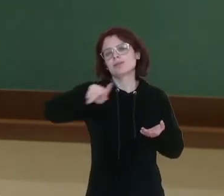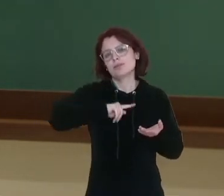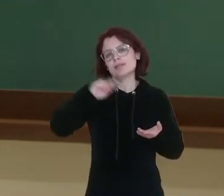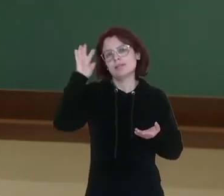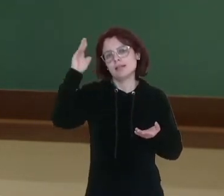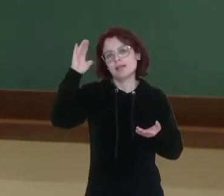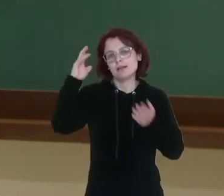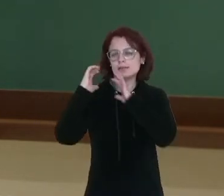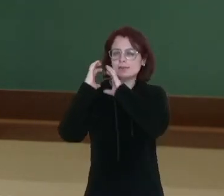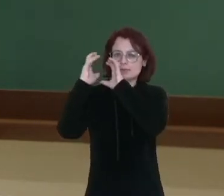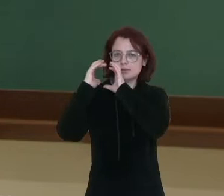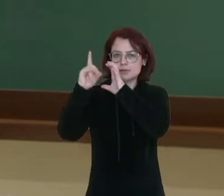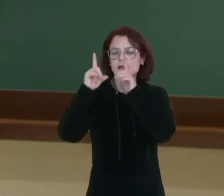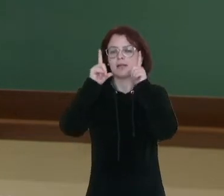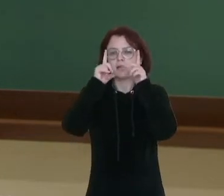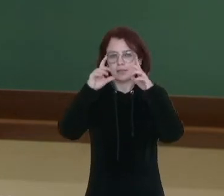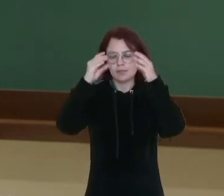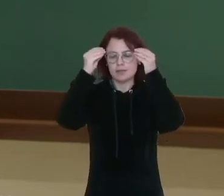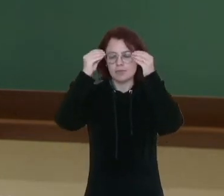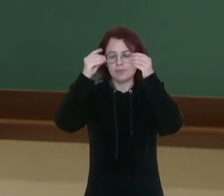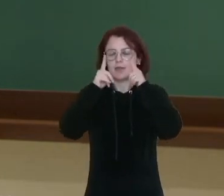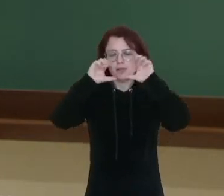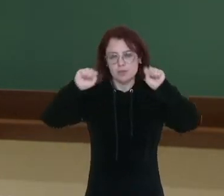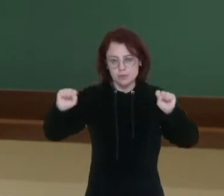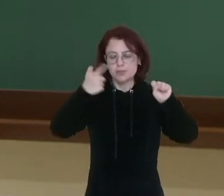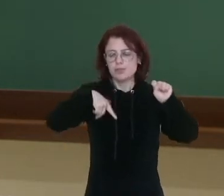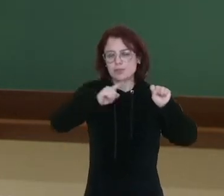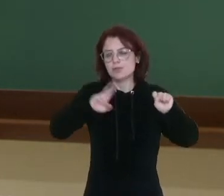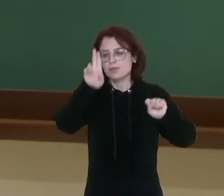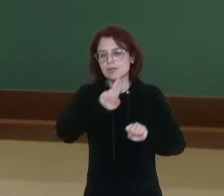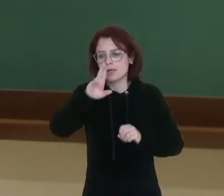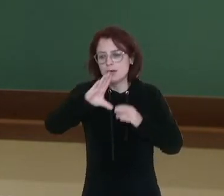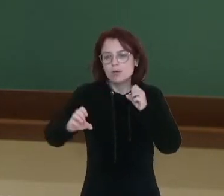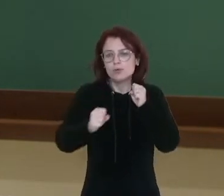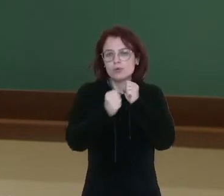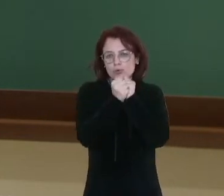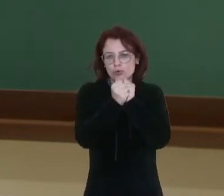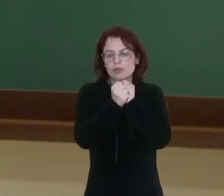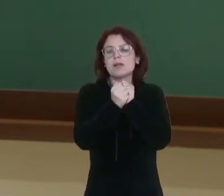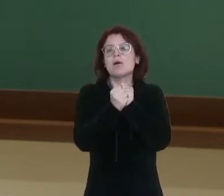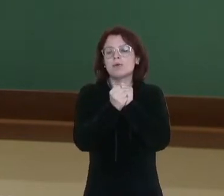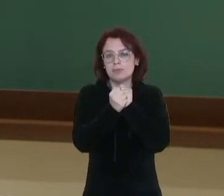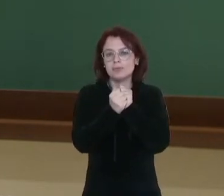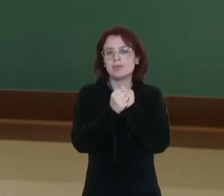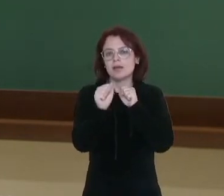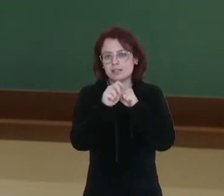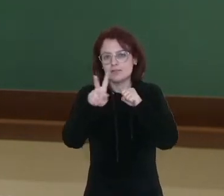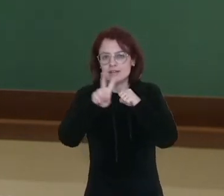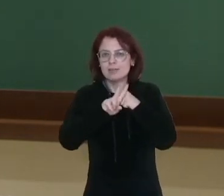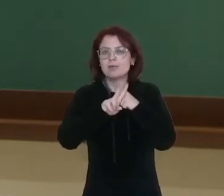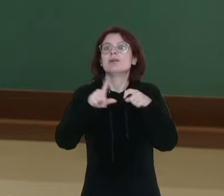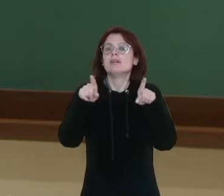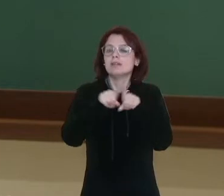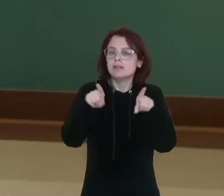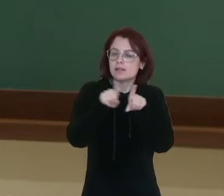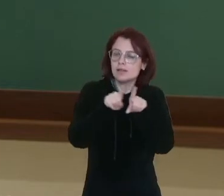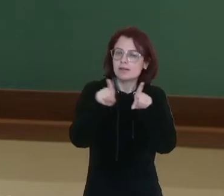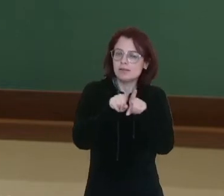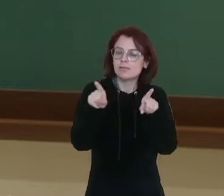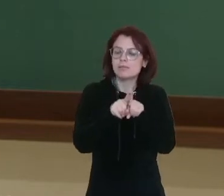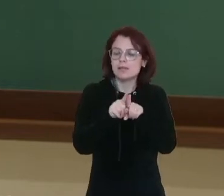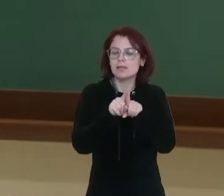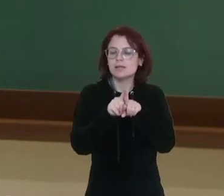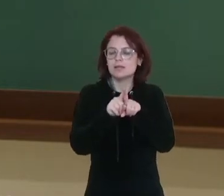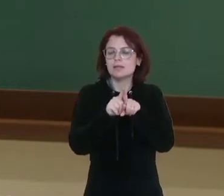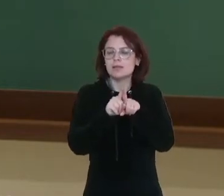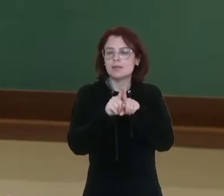reflexão linguística abordando aí o uso da conjunção, do advérbio, né, e também do